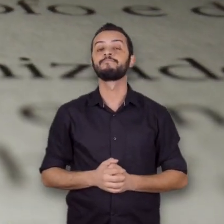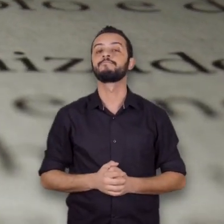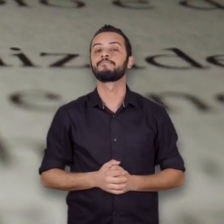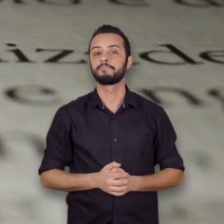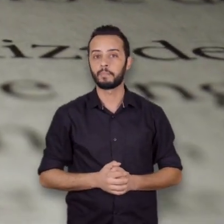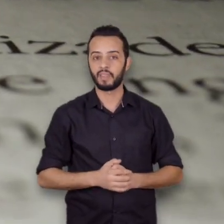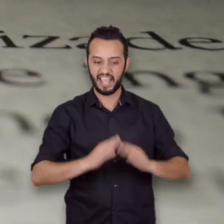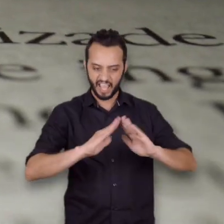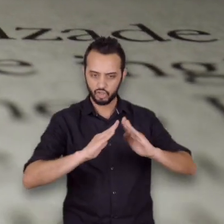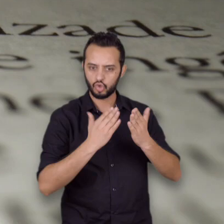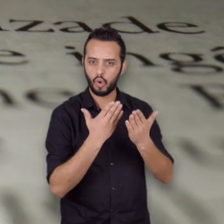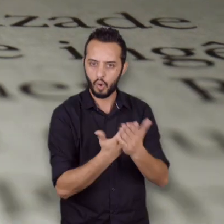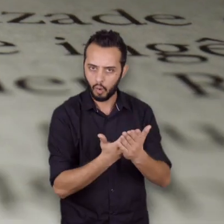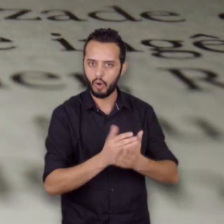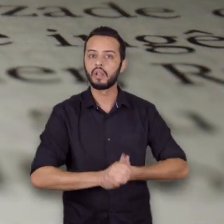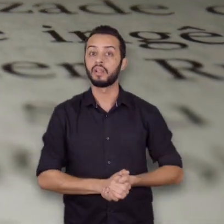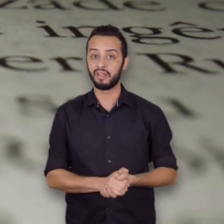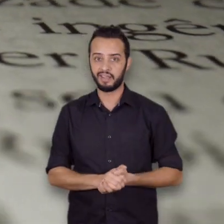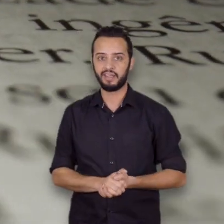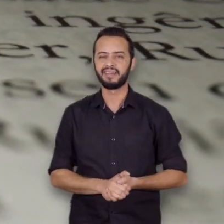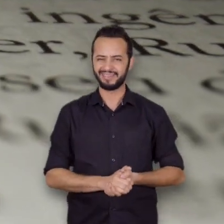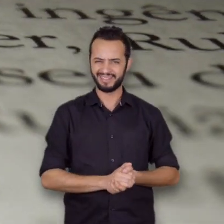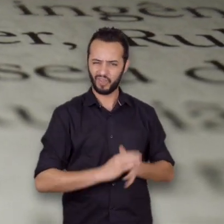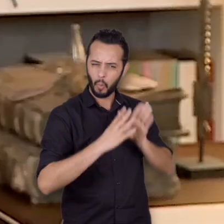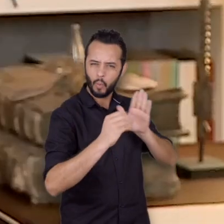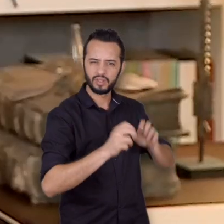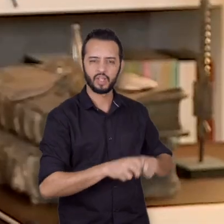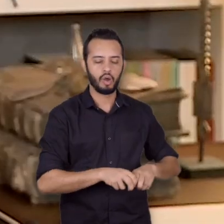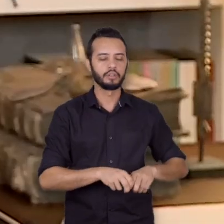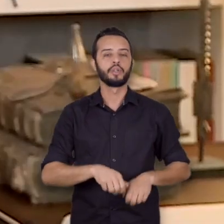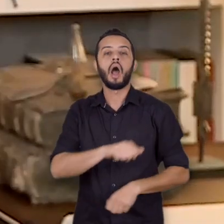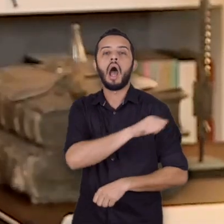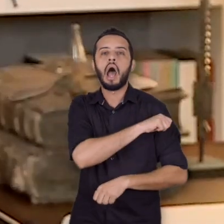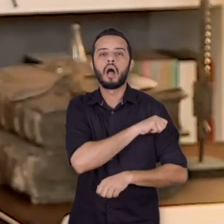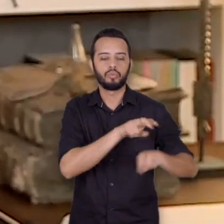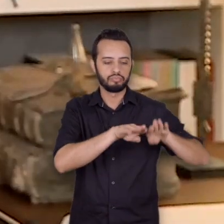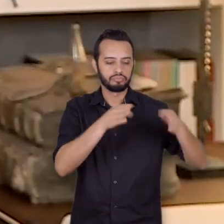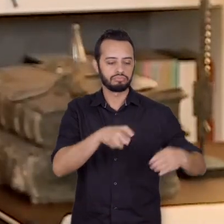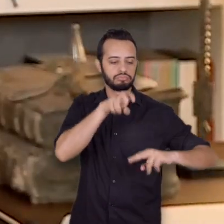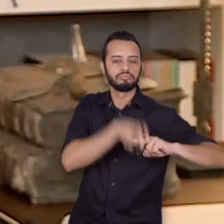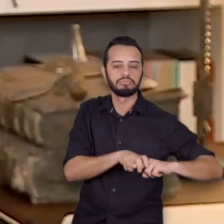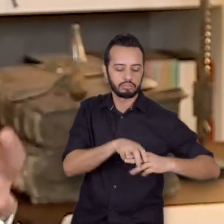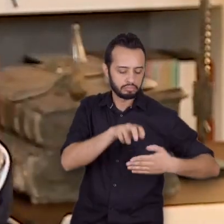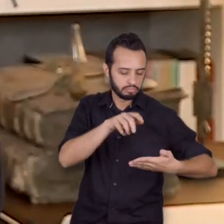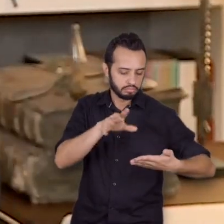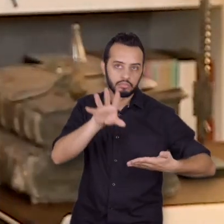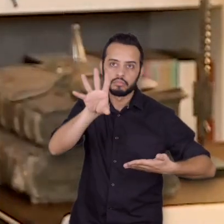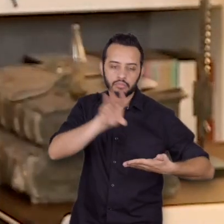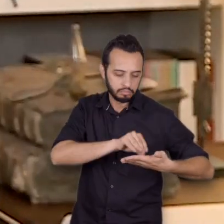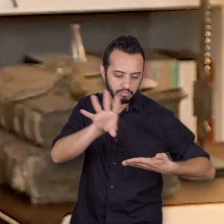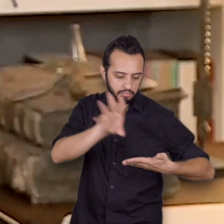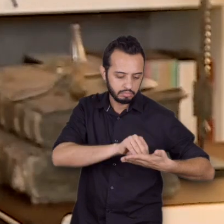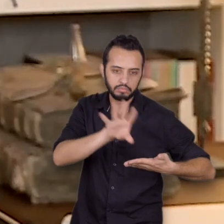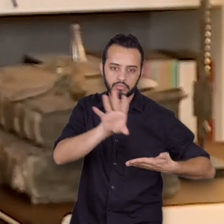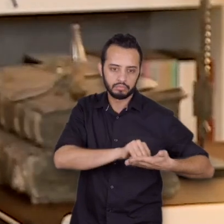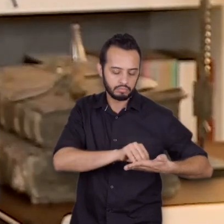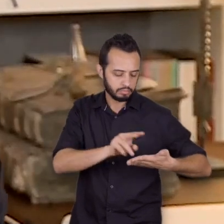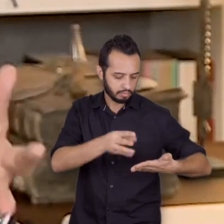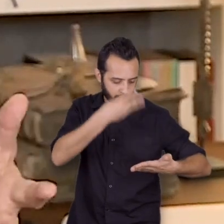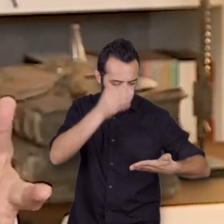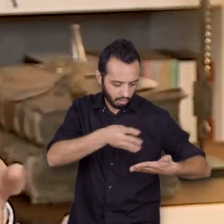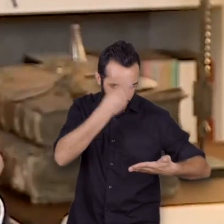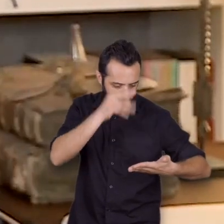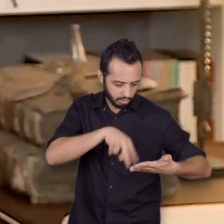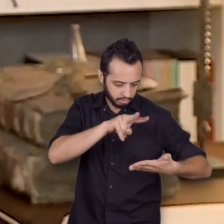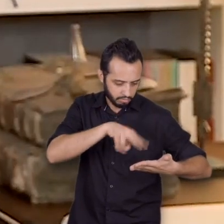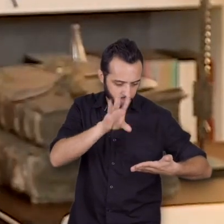A escola como modelo de carteiras alinhadas com alunos copiando e adquirindo um conhecimento que existe de forma